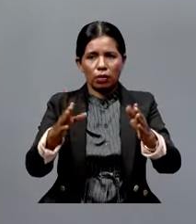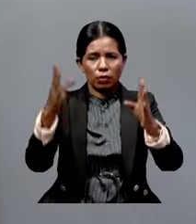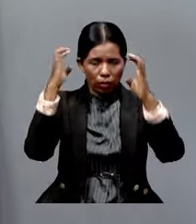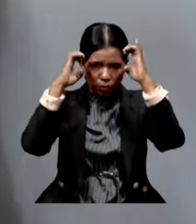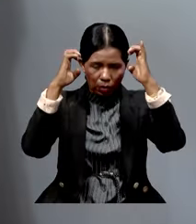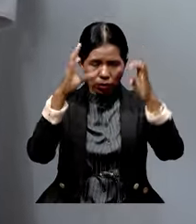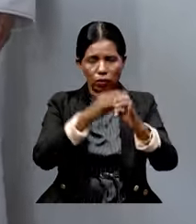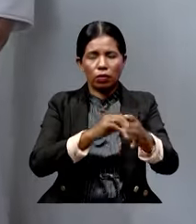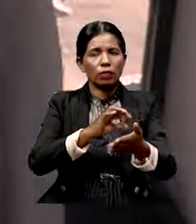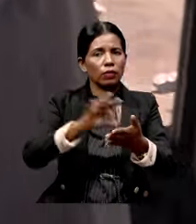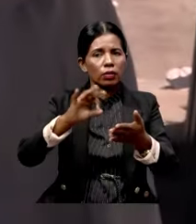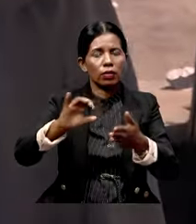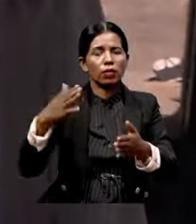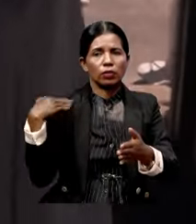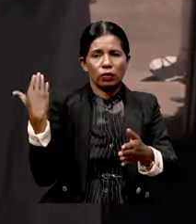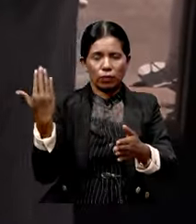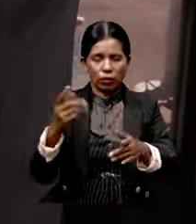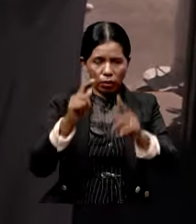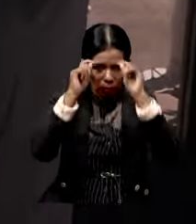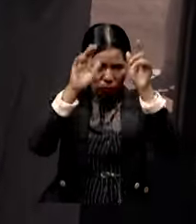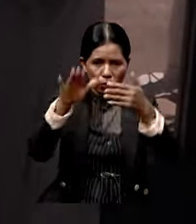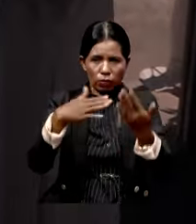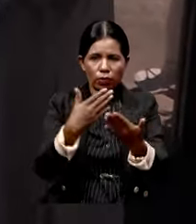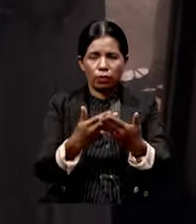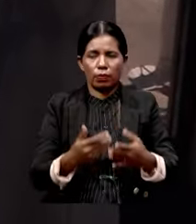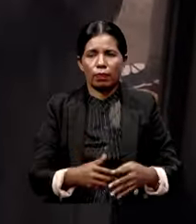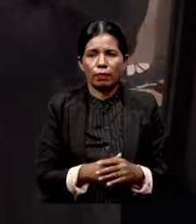e educação na formação jovem timorão-siranian. Equipa Cobertura, GMN.